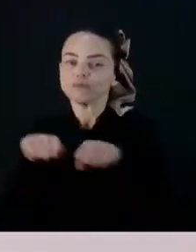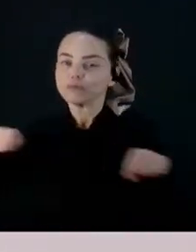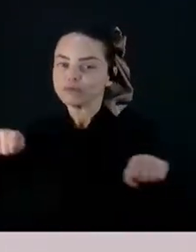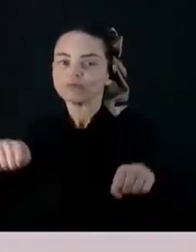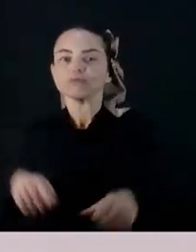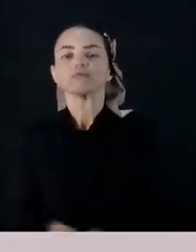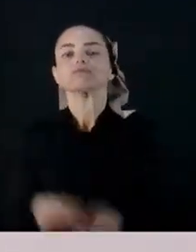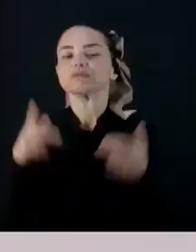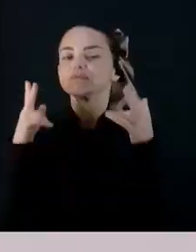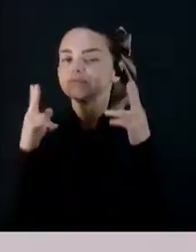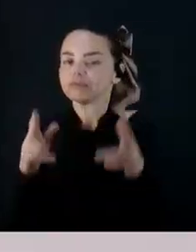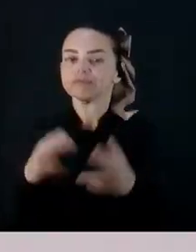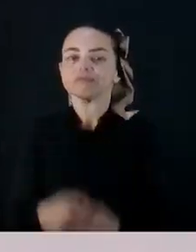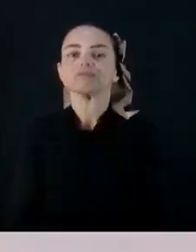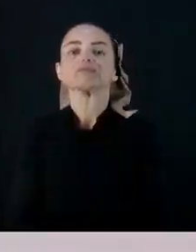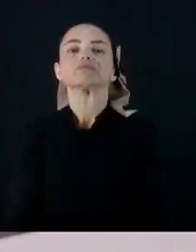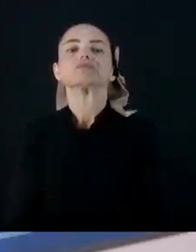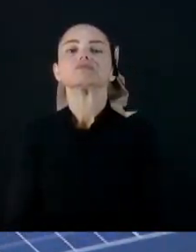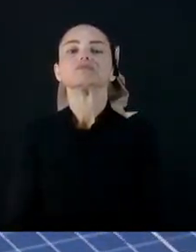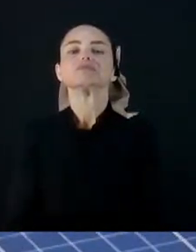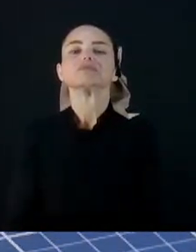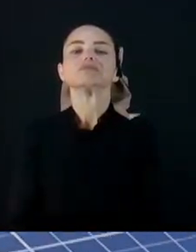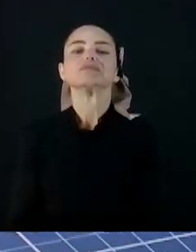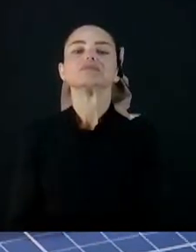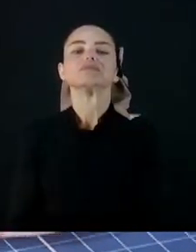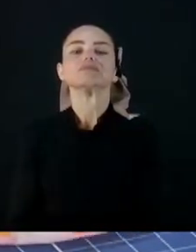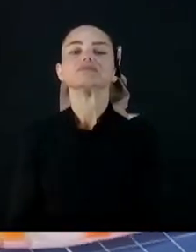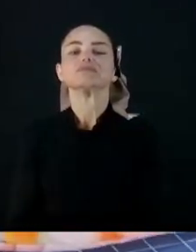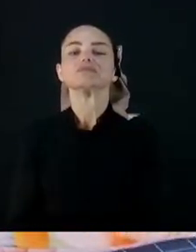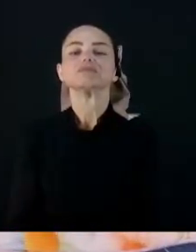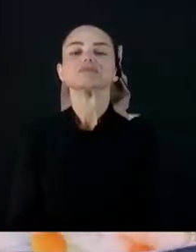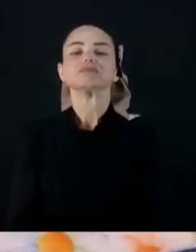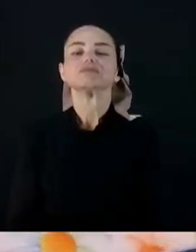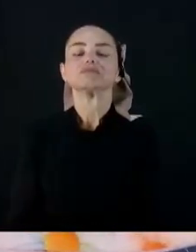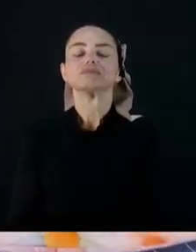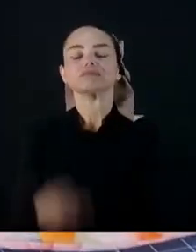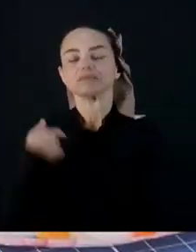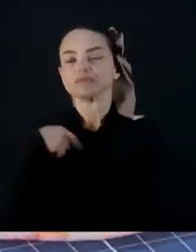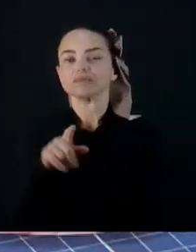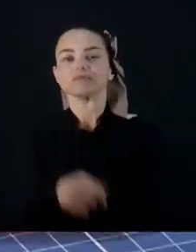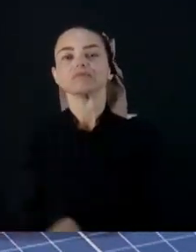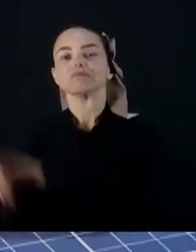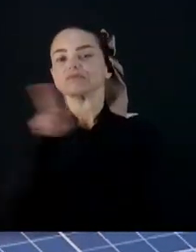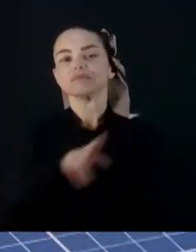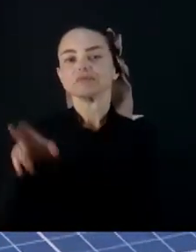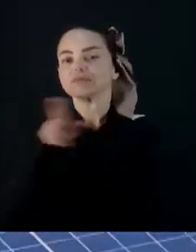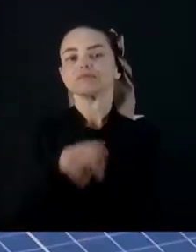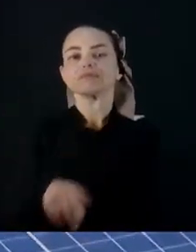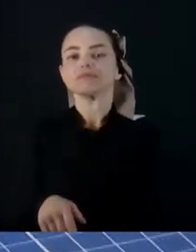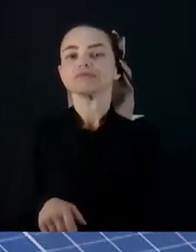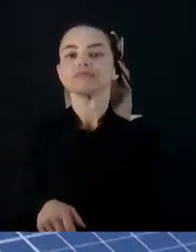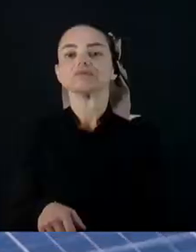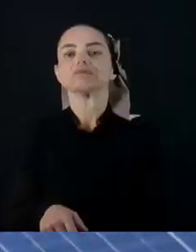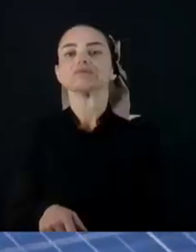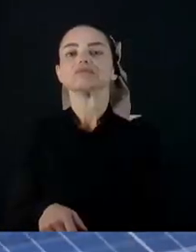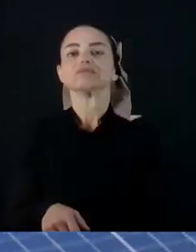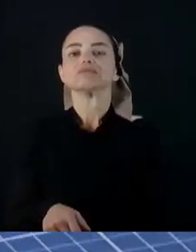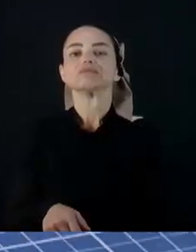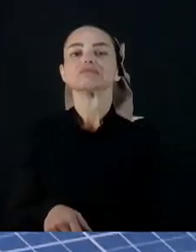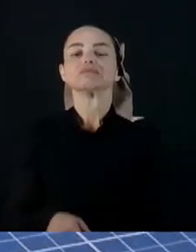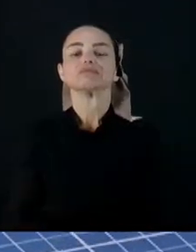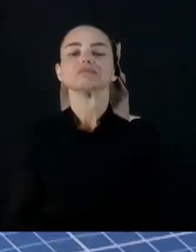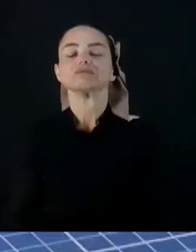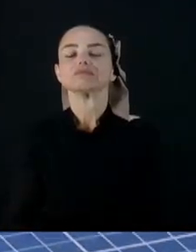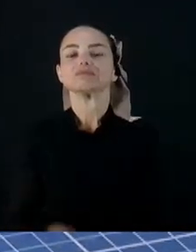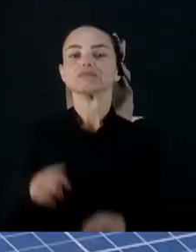coisa, né? Só passar o cordão. Aqui a gente vai usar um lado só. nessa bolsinha aqui, nessa